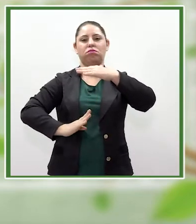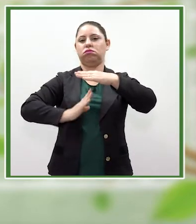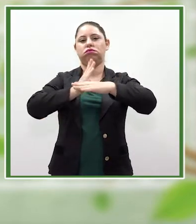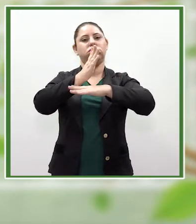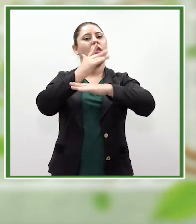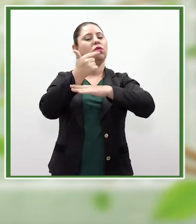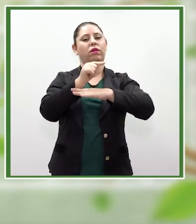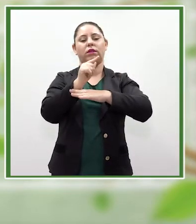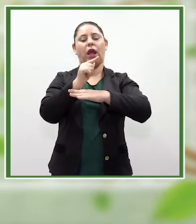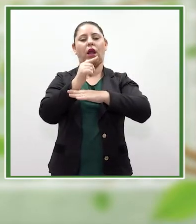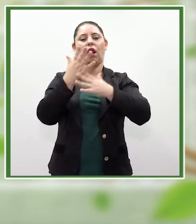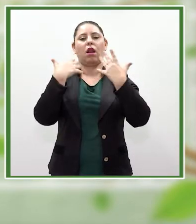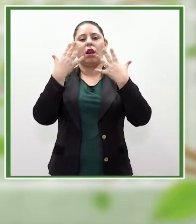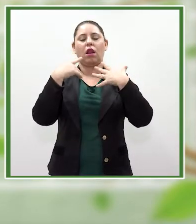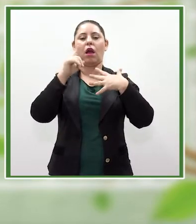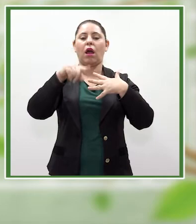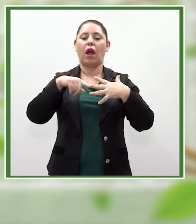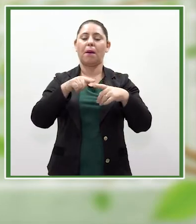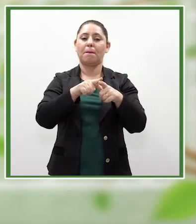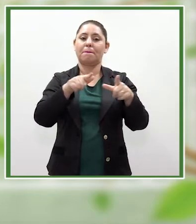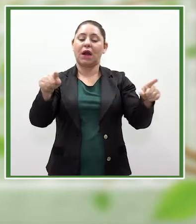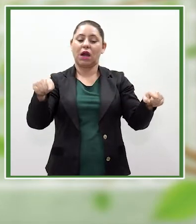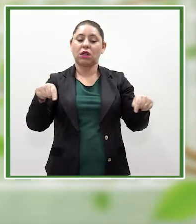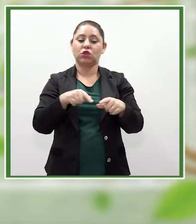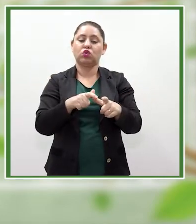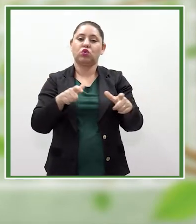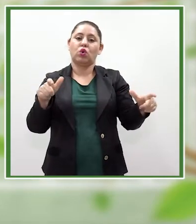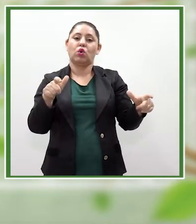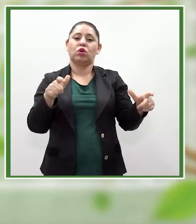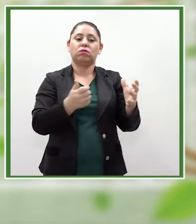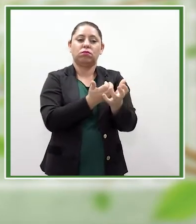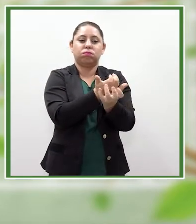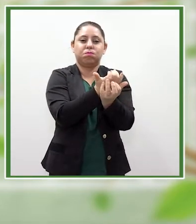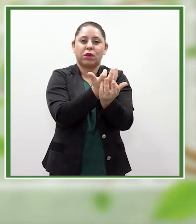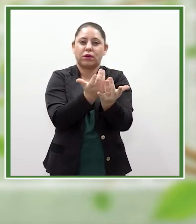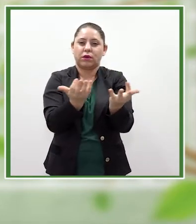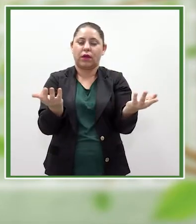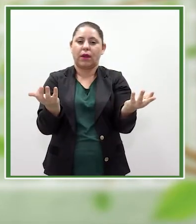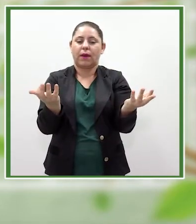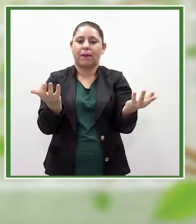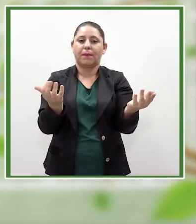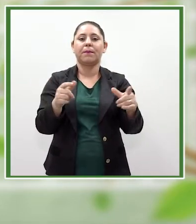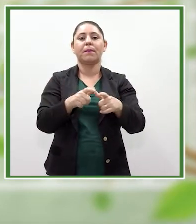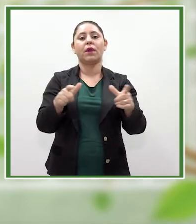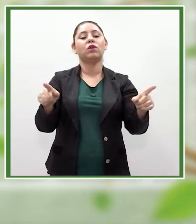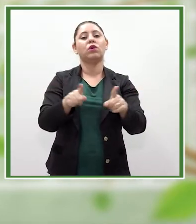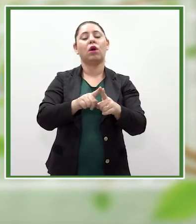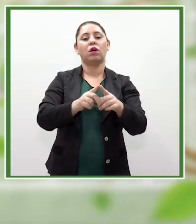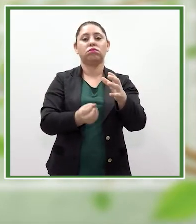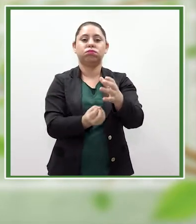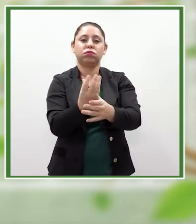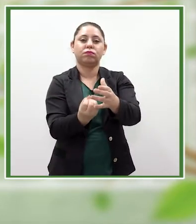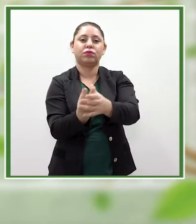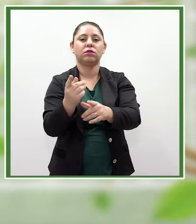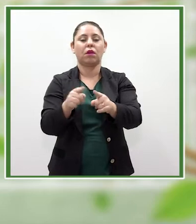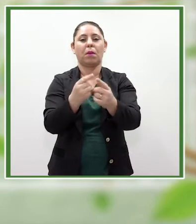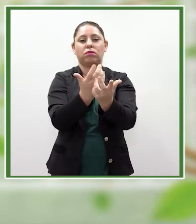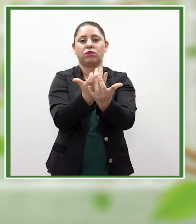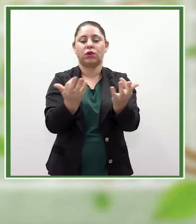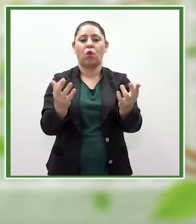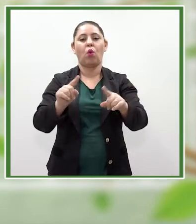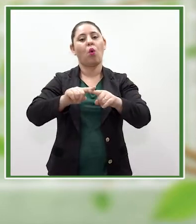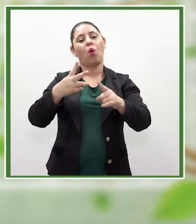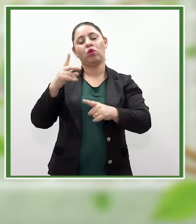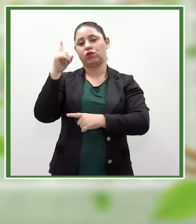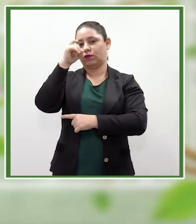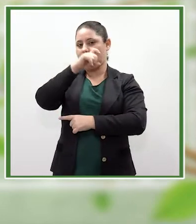na produtividade em função do problema climático, apesar de termos a perspectiva de mais área a ser plantada,